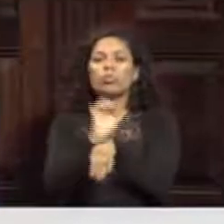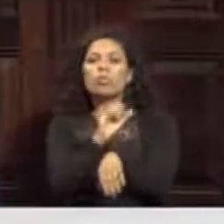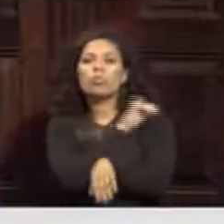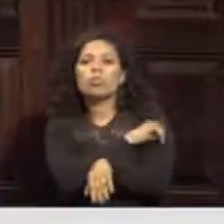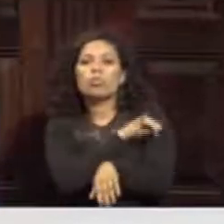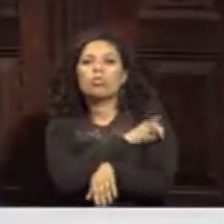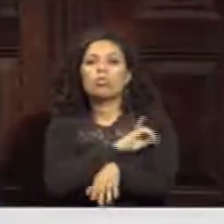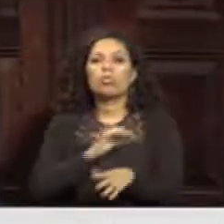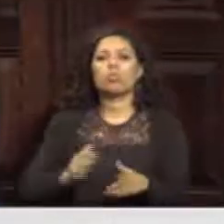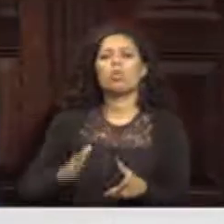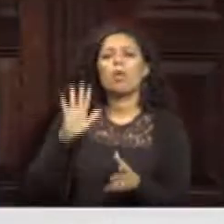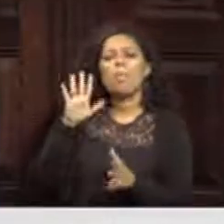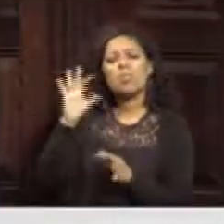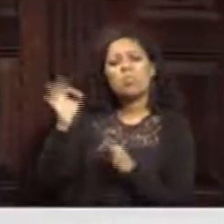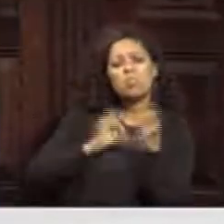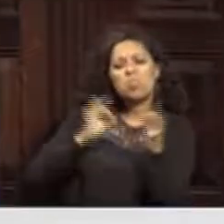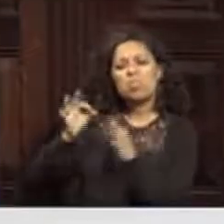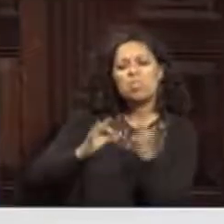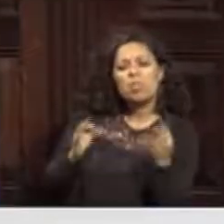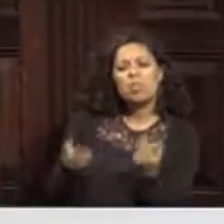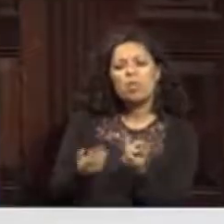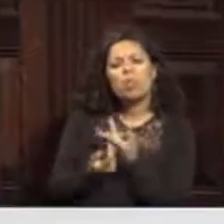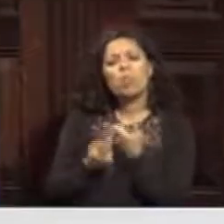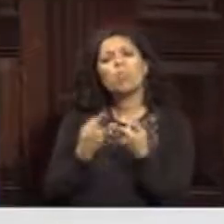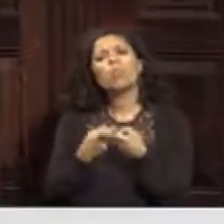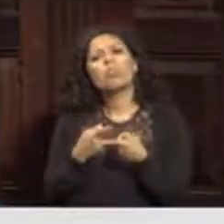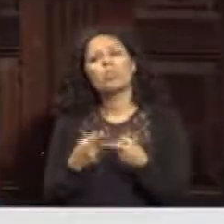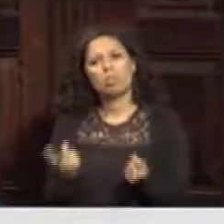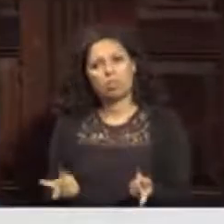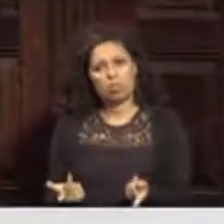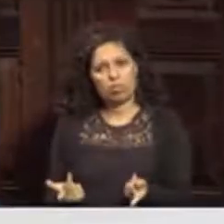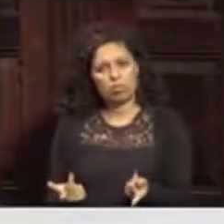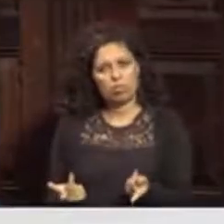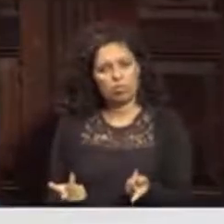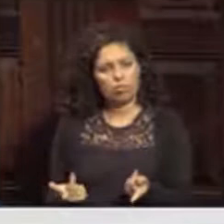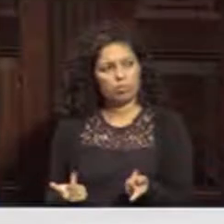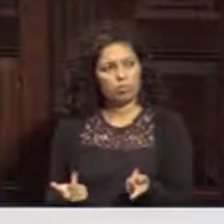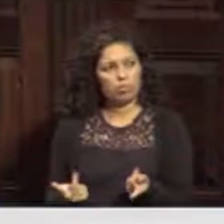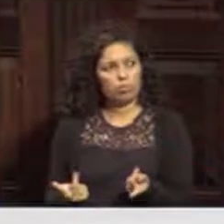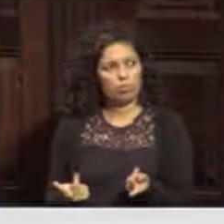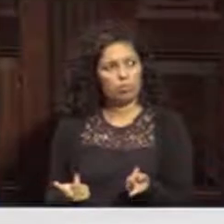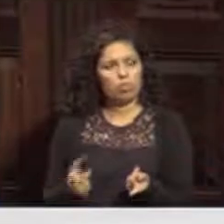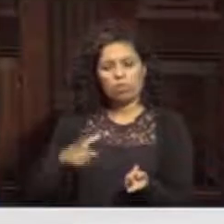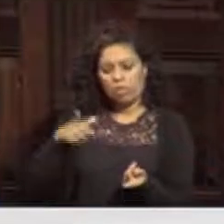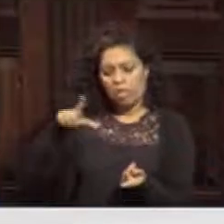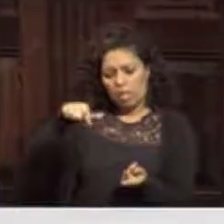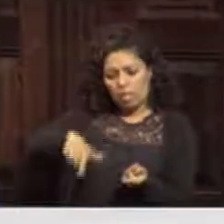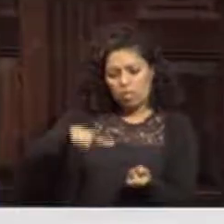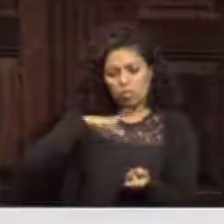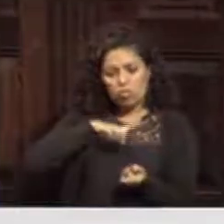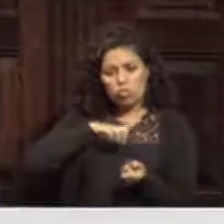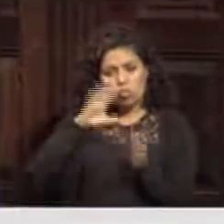assim procedeu o Ministério Público? Porque já tínhamos aqui